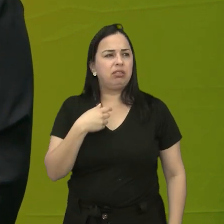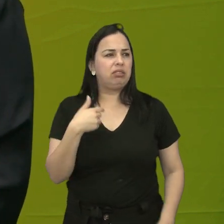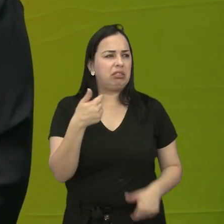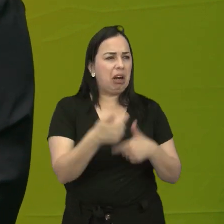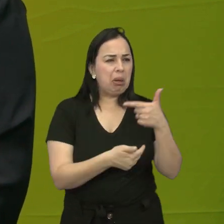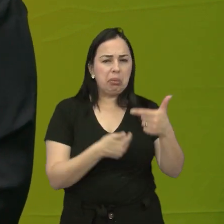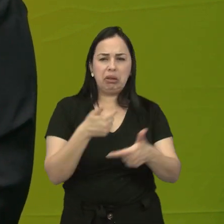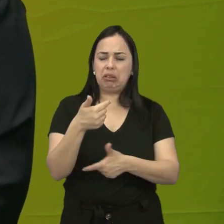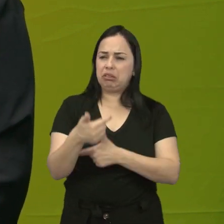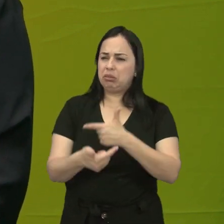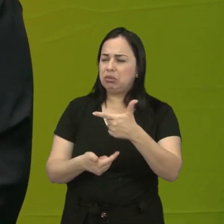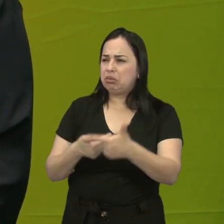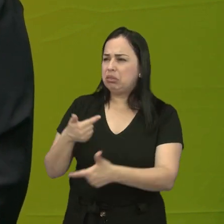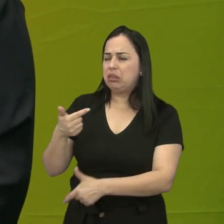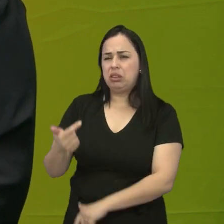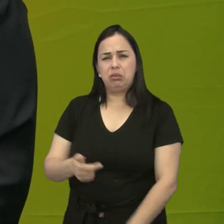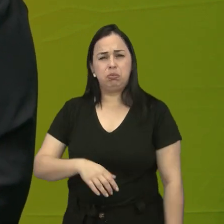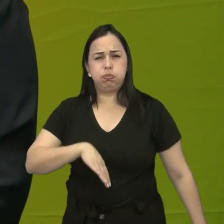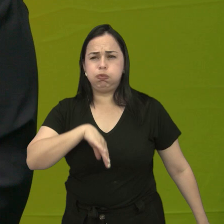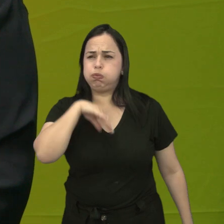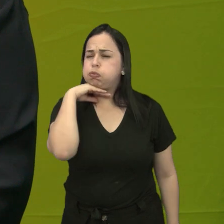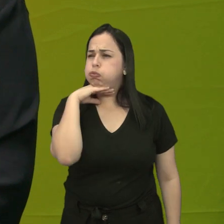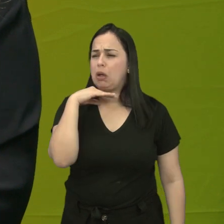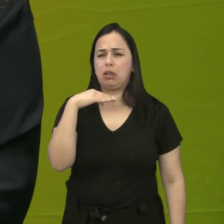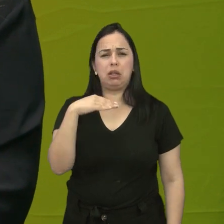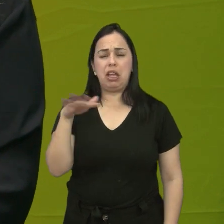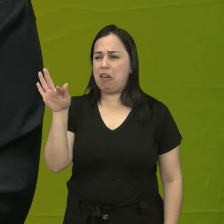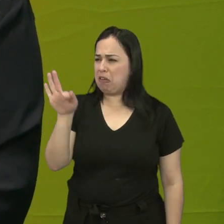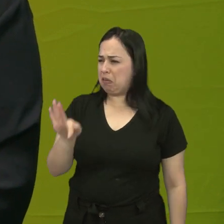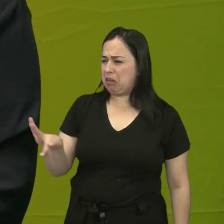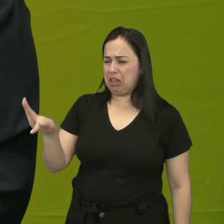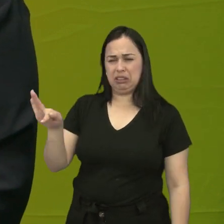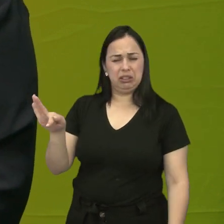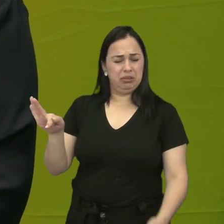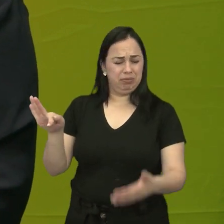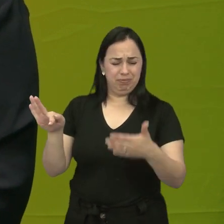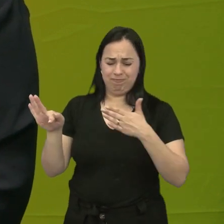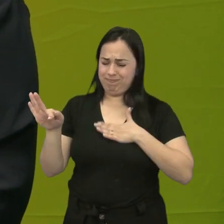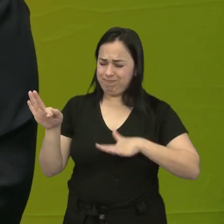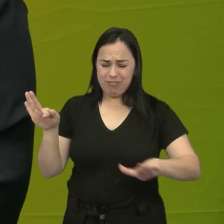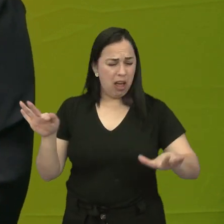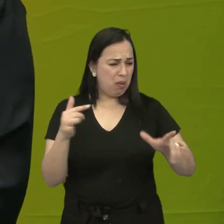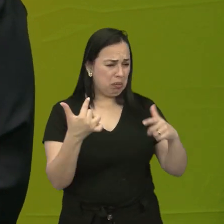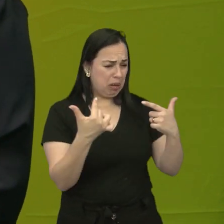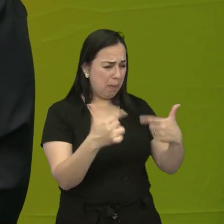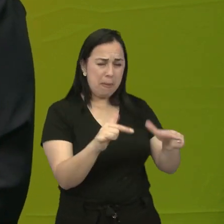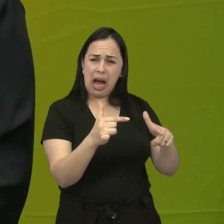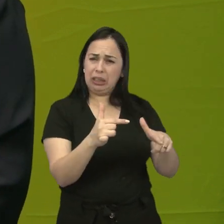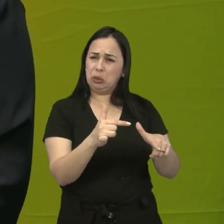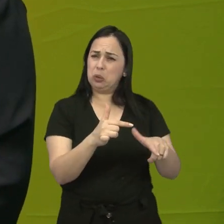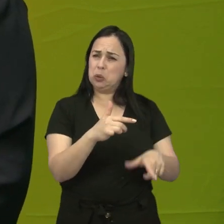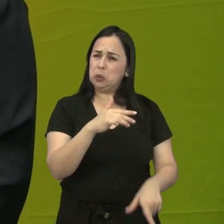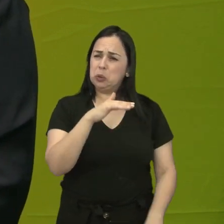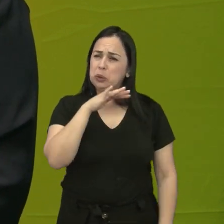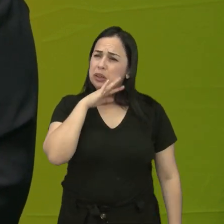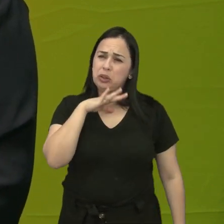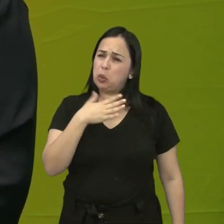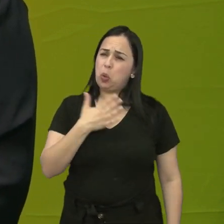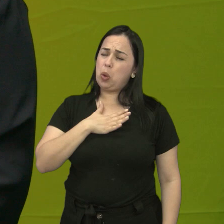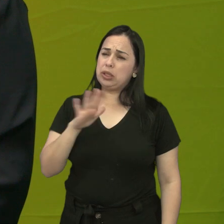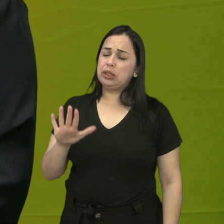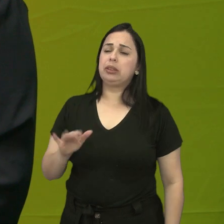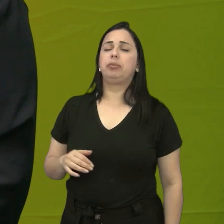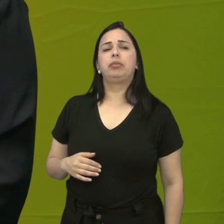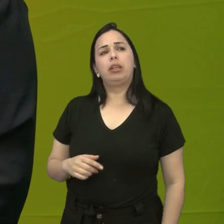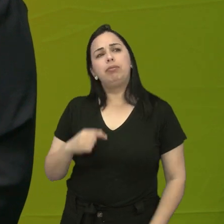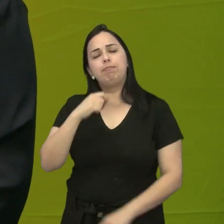estava fazendo profissionalmente, né? Não estava gostando da faculdade que eu estava fazendo, não estava gostando do trabalho que eu tinha na época. E aí eu